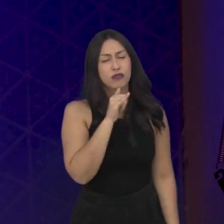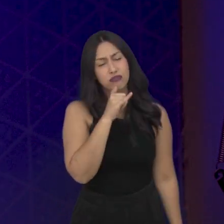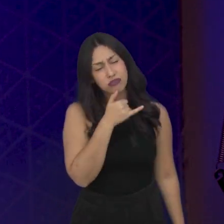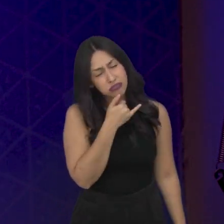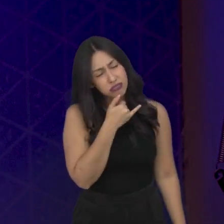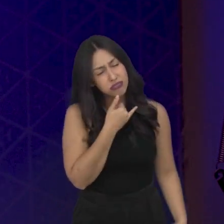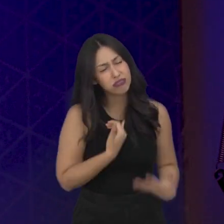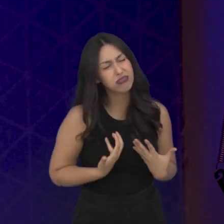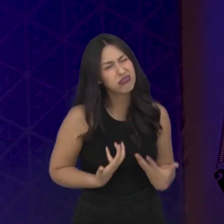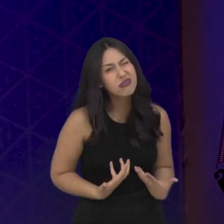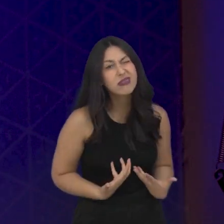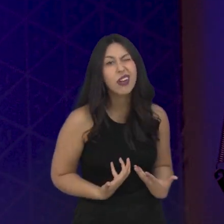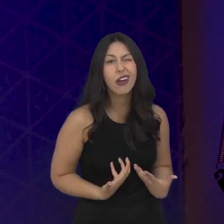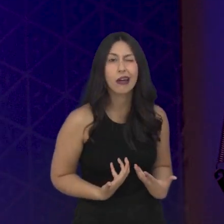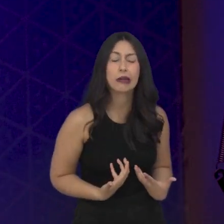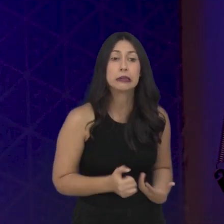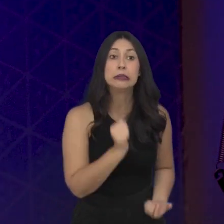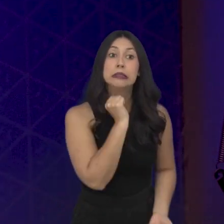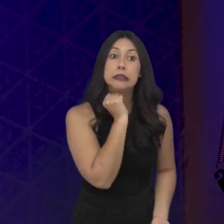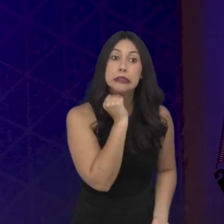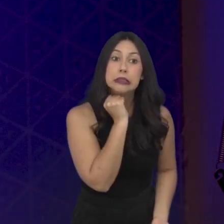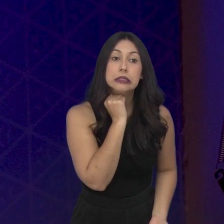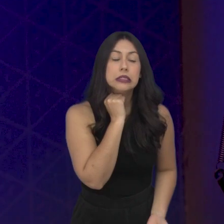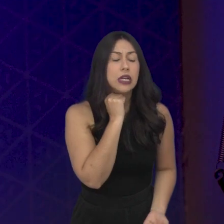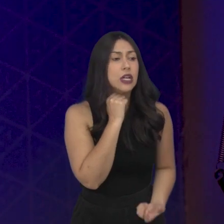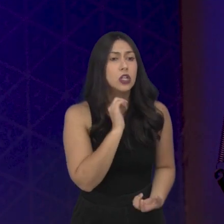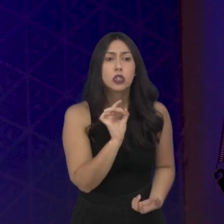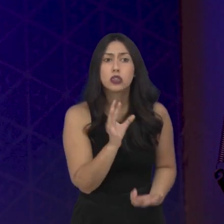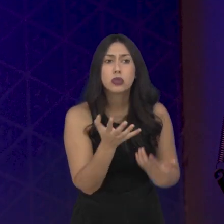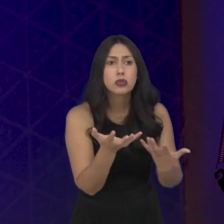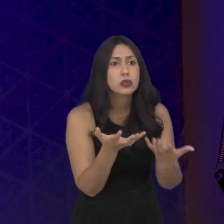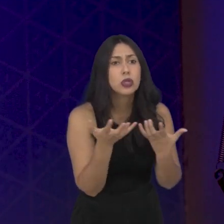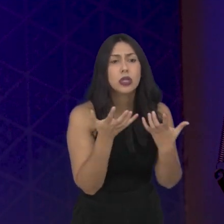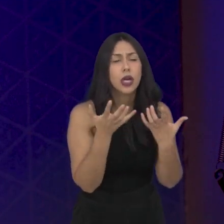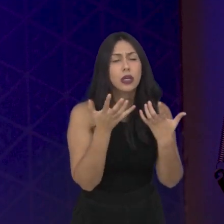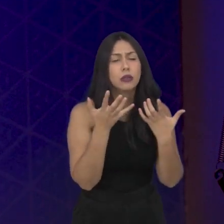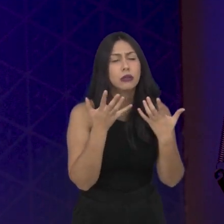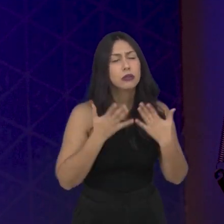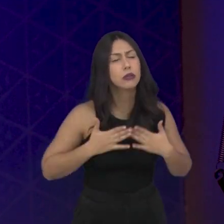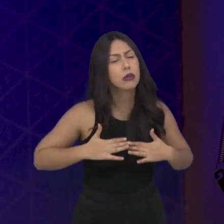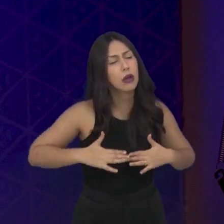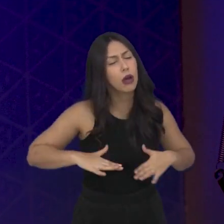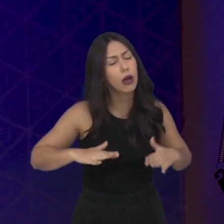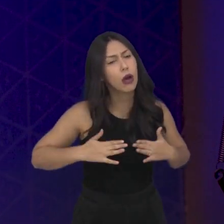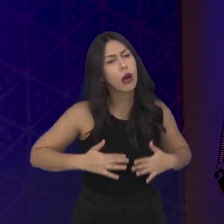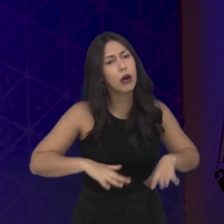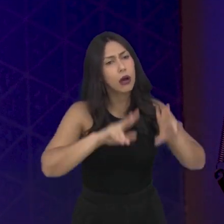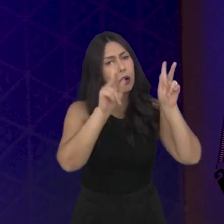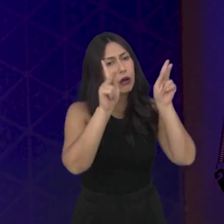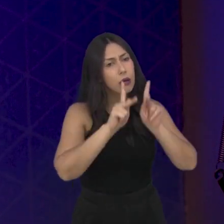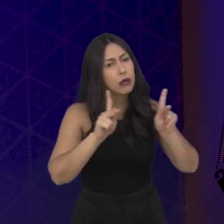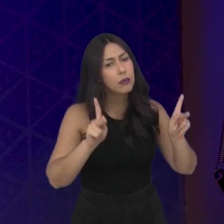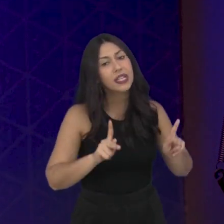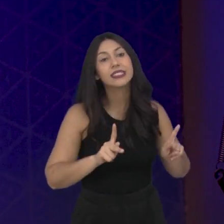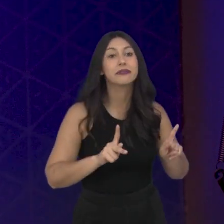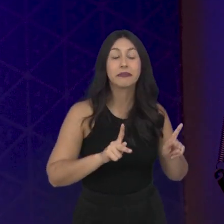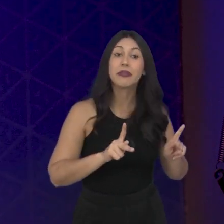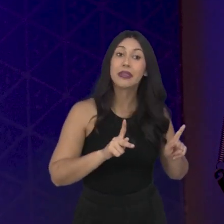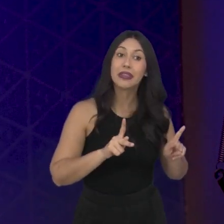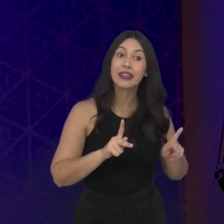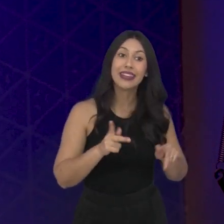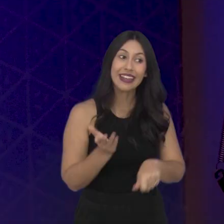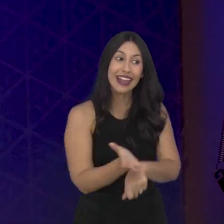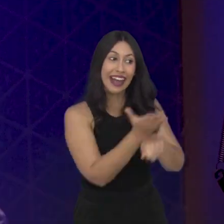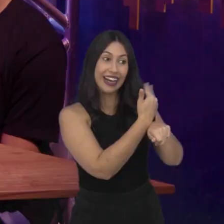meio esgotado, estressado. E você quer alguma coisa que te relaxe, que te acalme, que te traga uma paz, um conforto. Antes, eu tinha